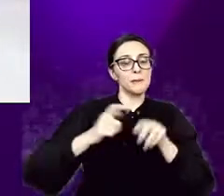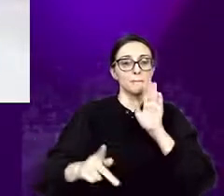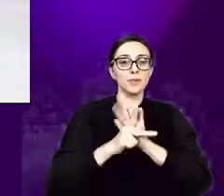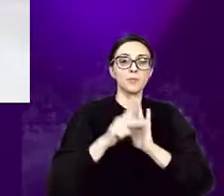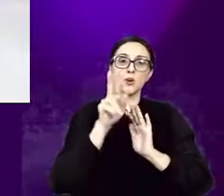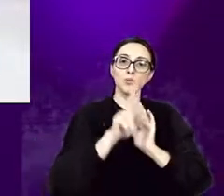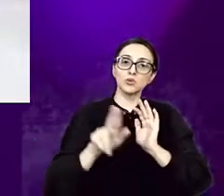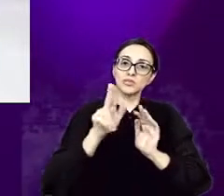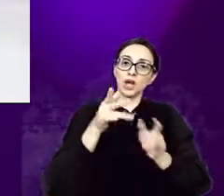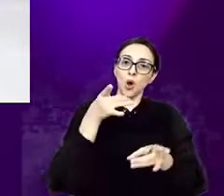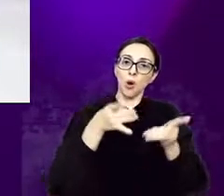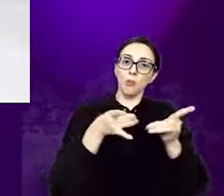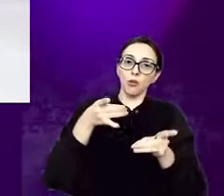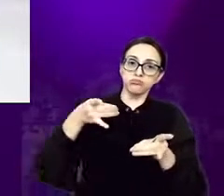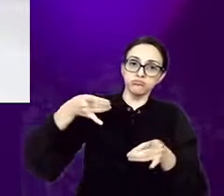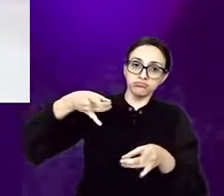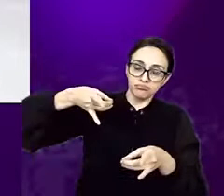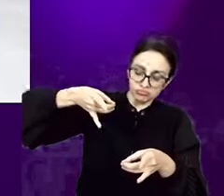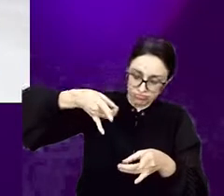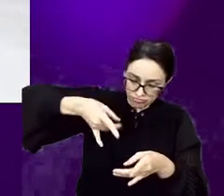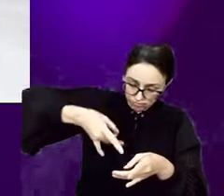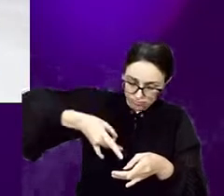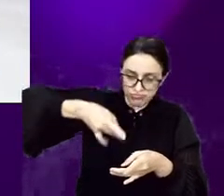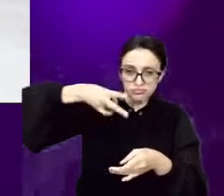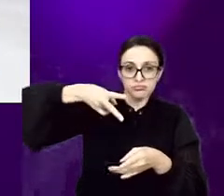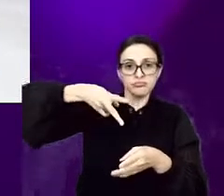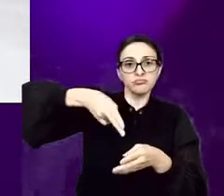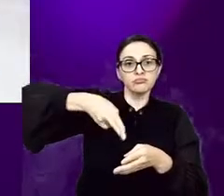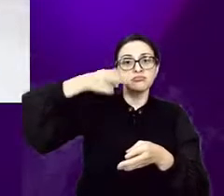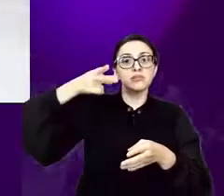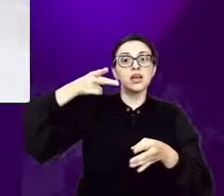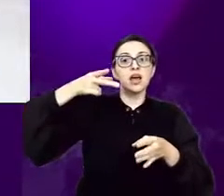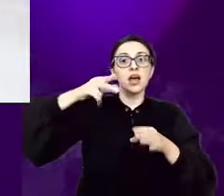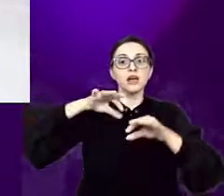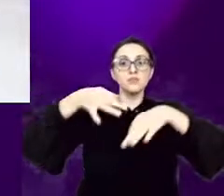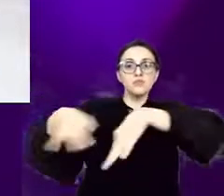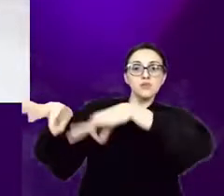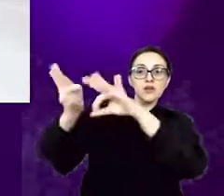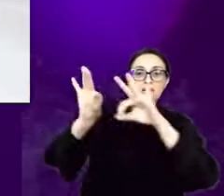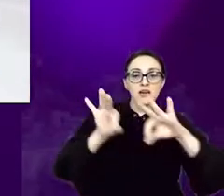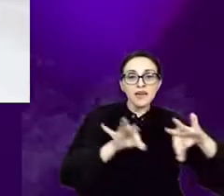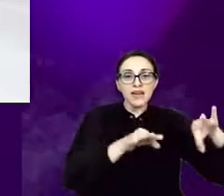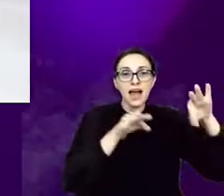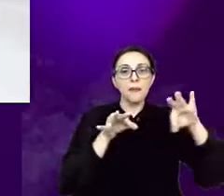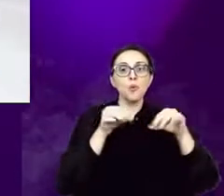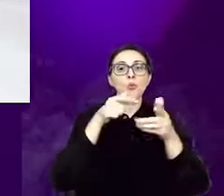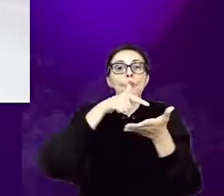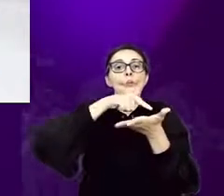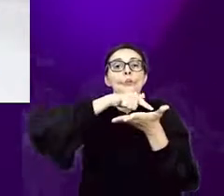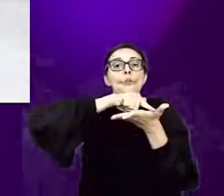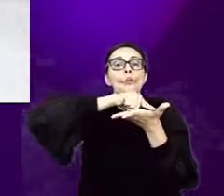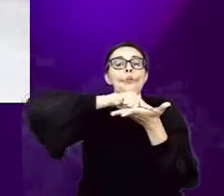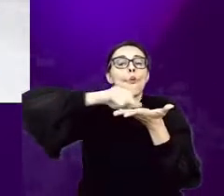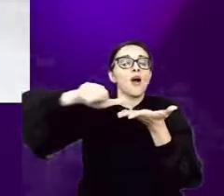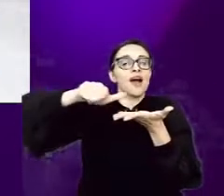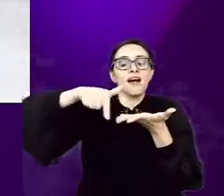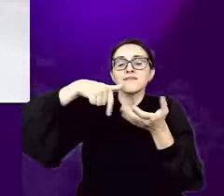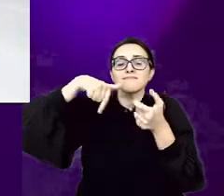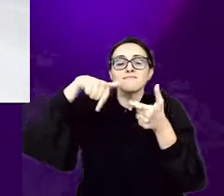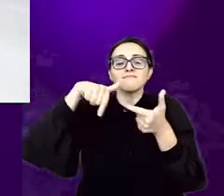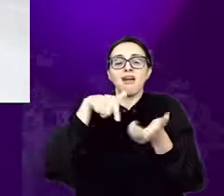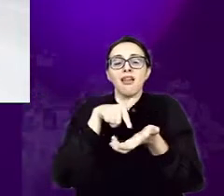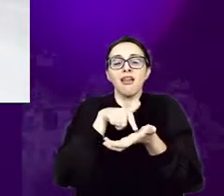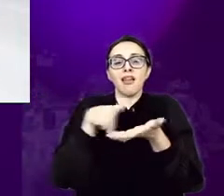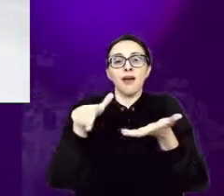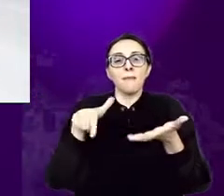utilização do robô. A gente faz, antes de mais nada, a cobertura com uma capa estéreo, cobrindo todo o robô, porque ele vai ser utilizado na